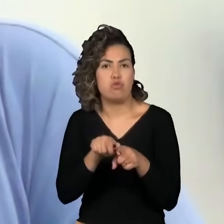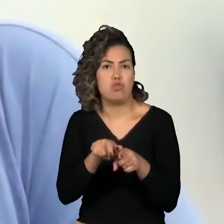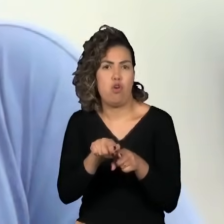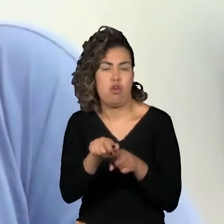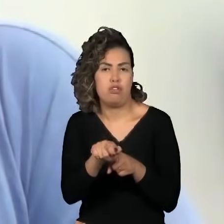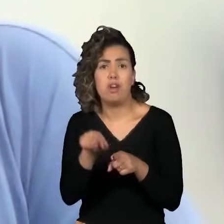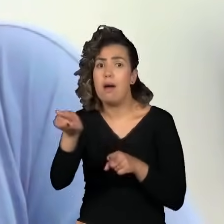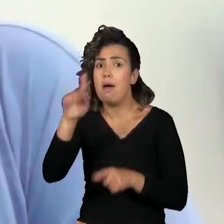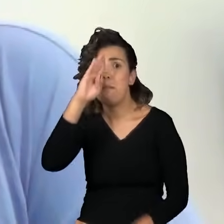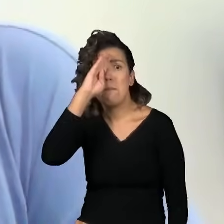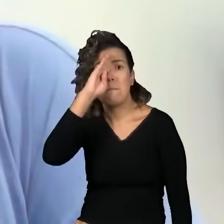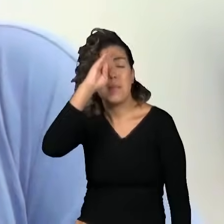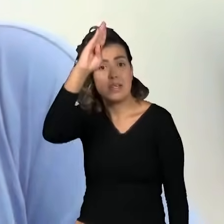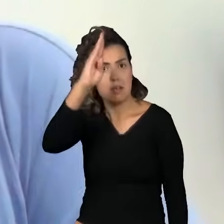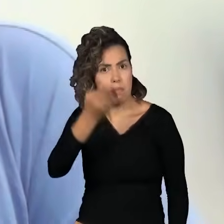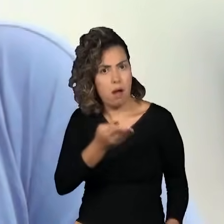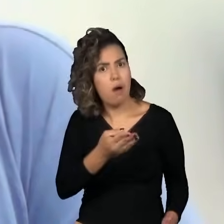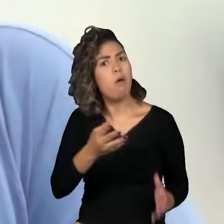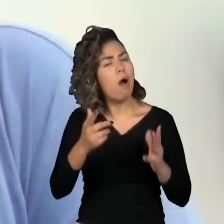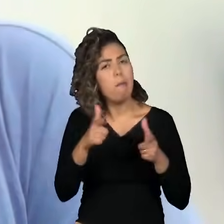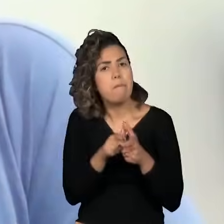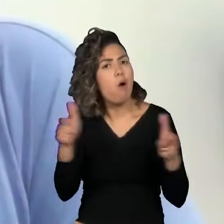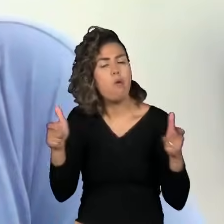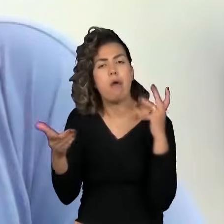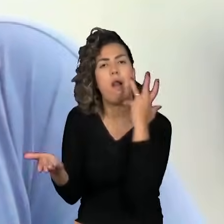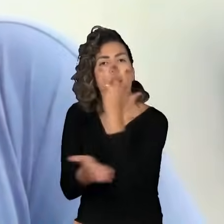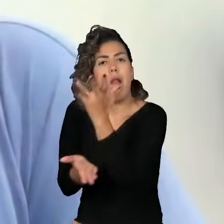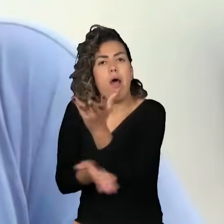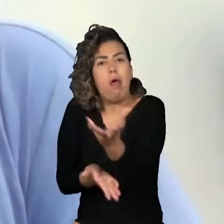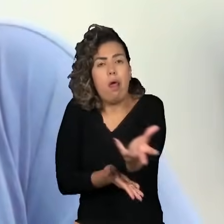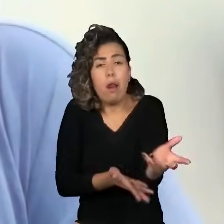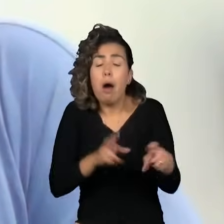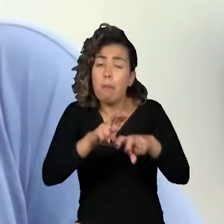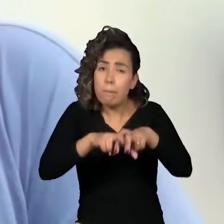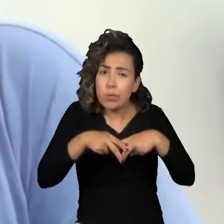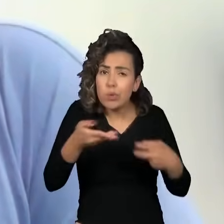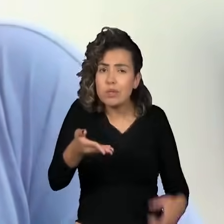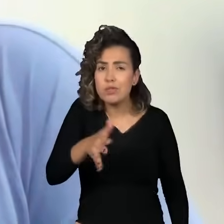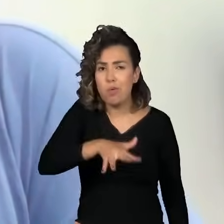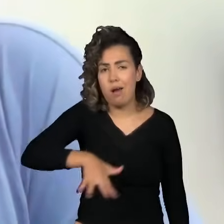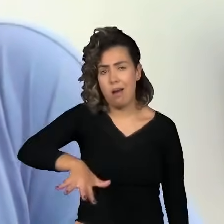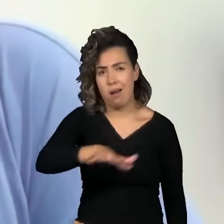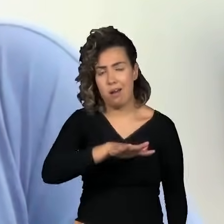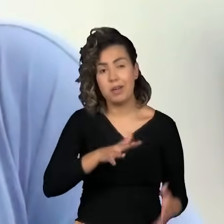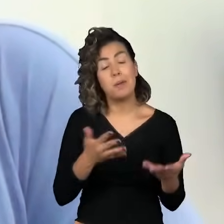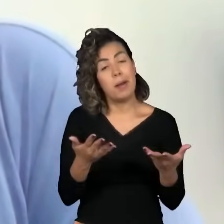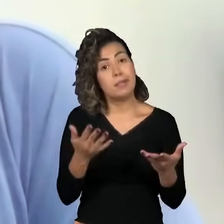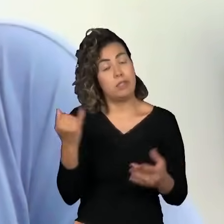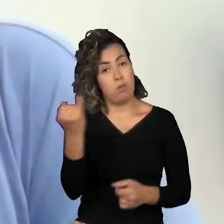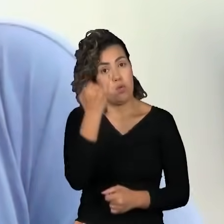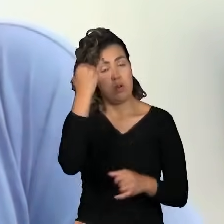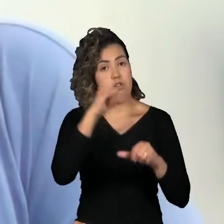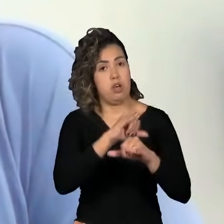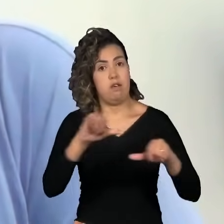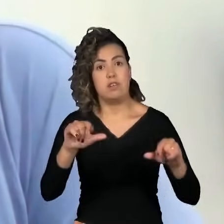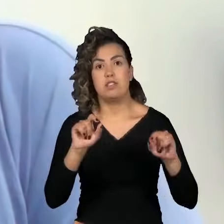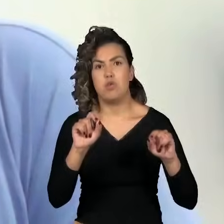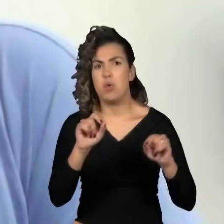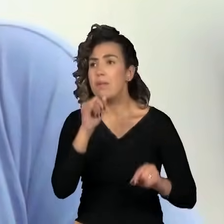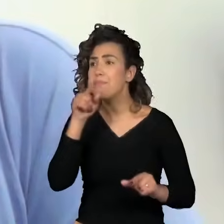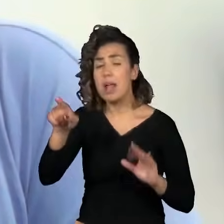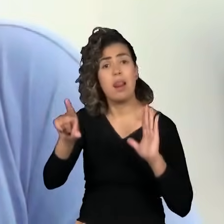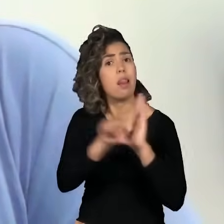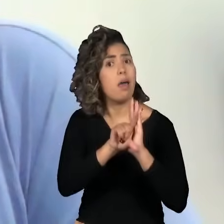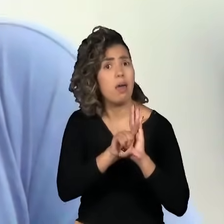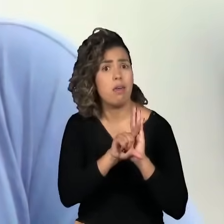principais impulsionadores legais desse desmatamento na Amazônia e nessa região. Porém, cabe ressaltar aqui que, além dessas atividades legais,